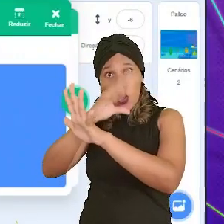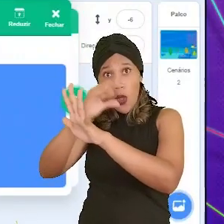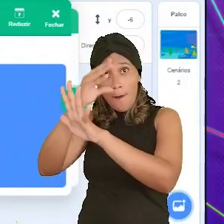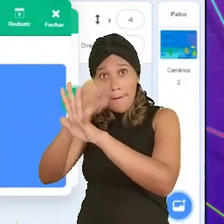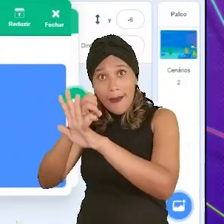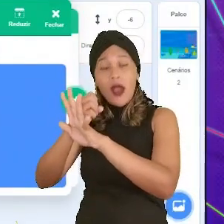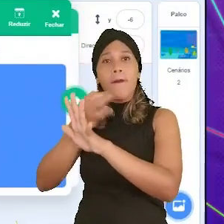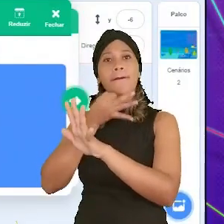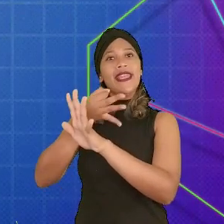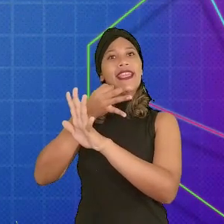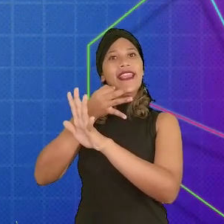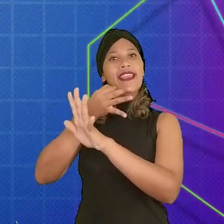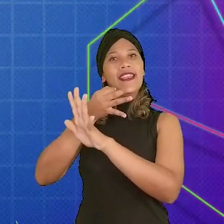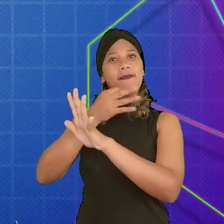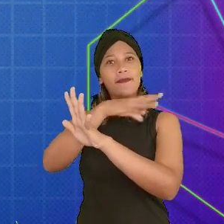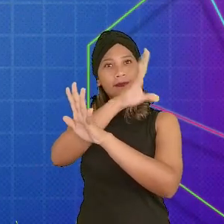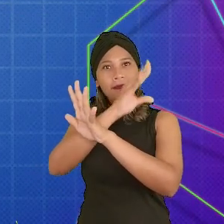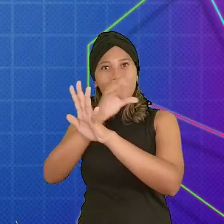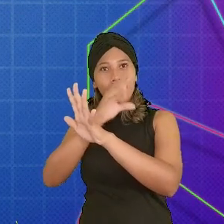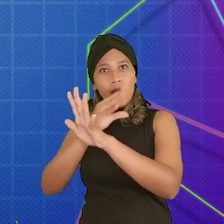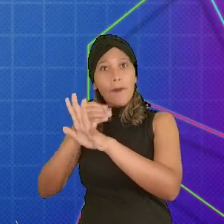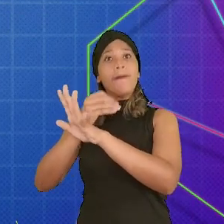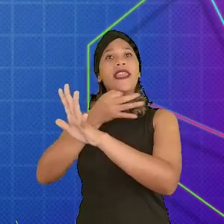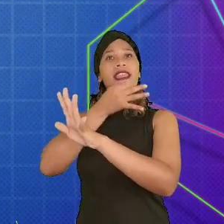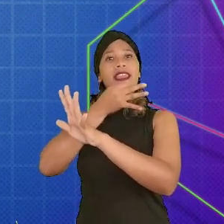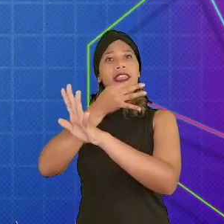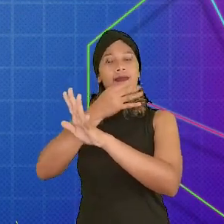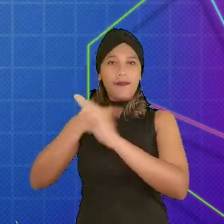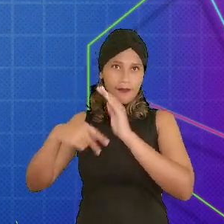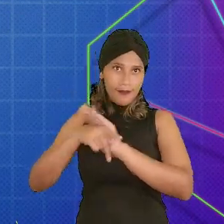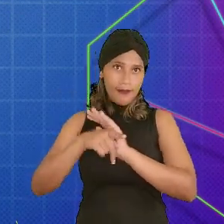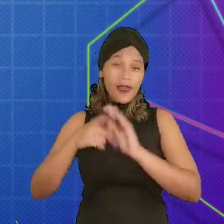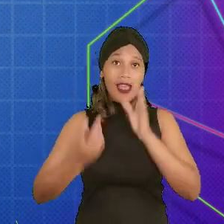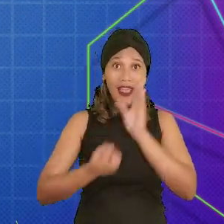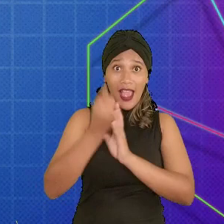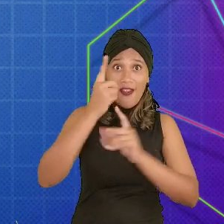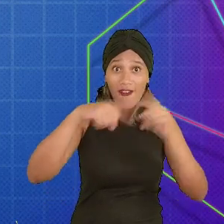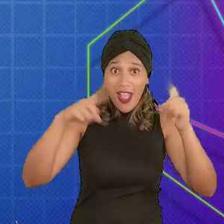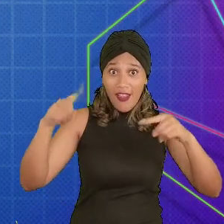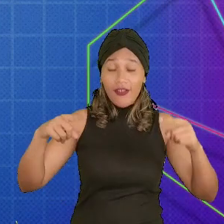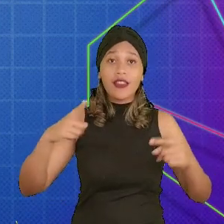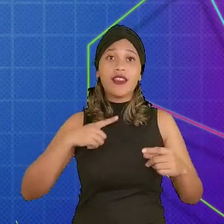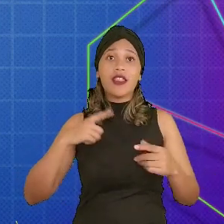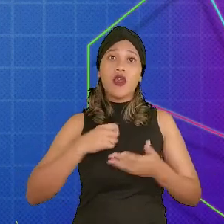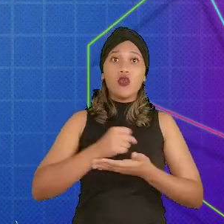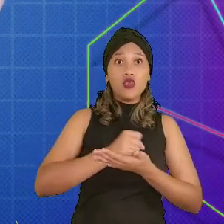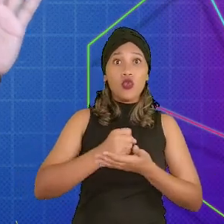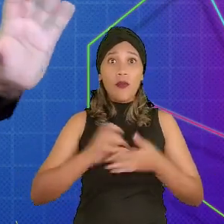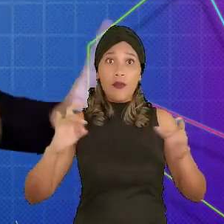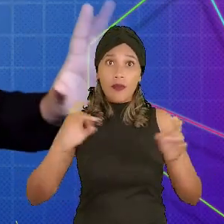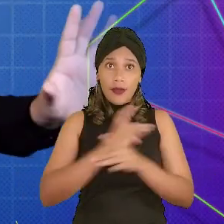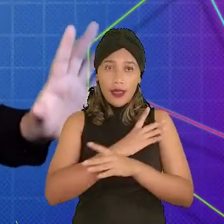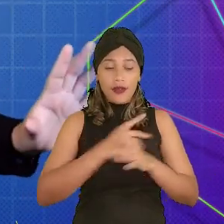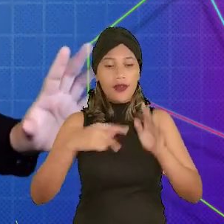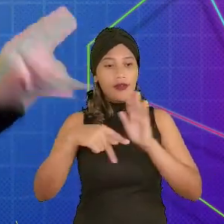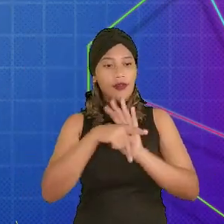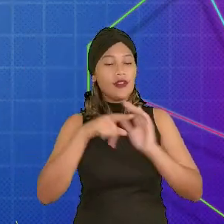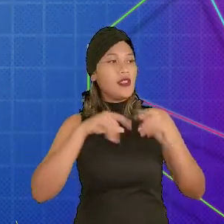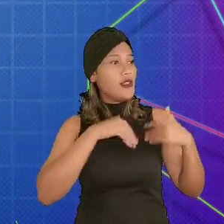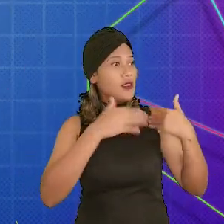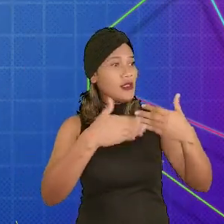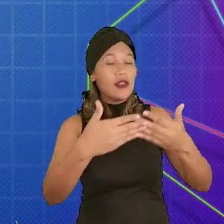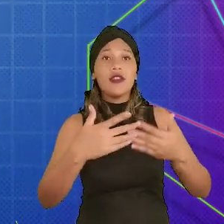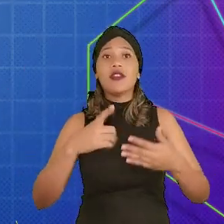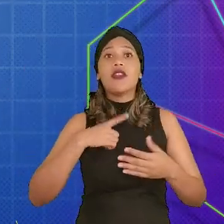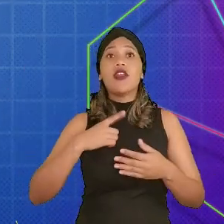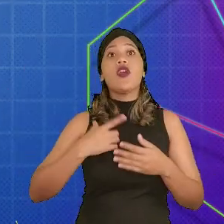Want tocasse. Então, galerinha, após a criação dessa variável, a gente tem um jogo pronto.